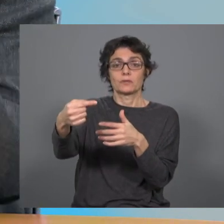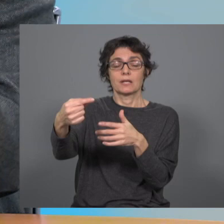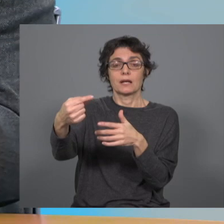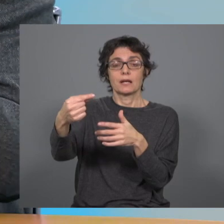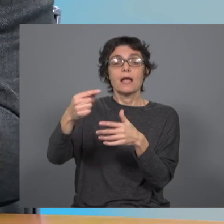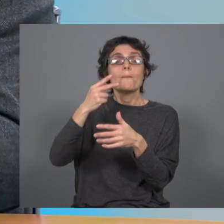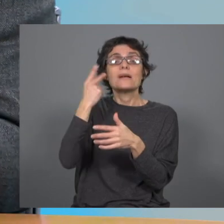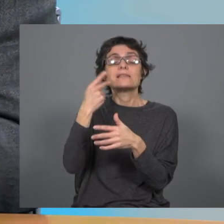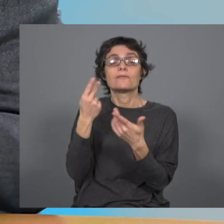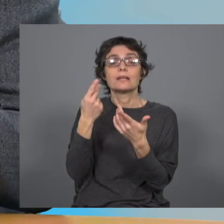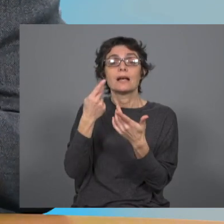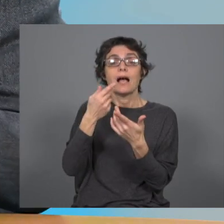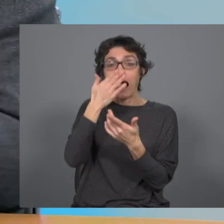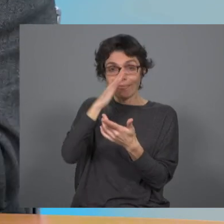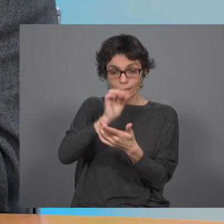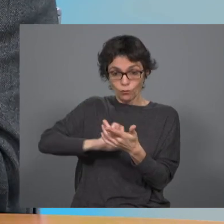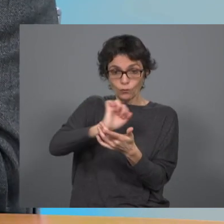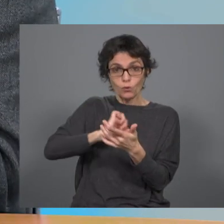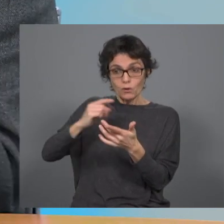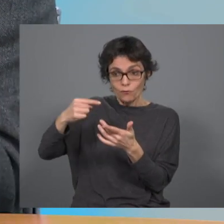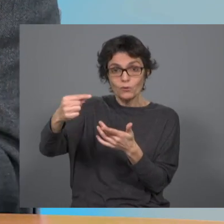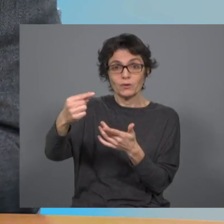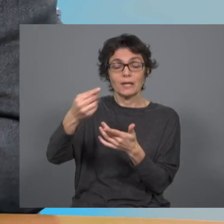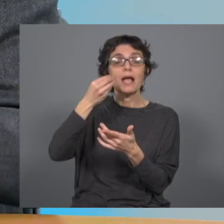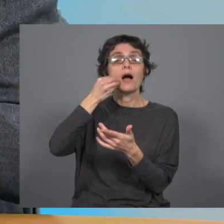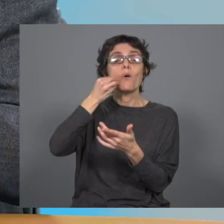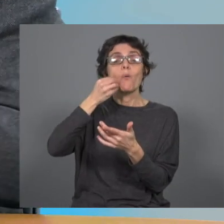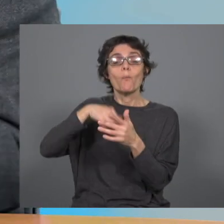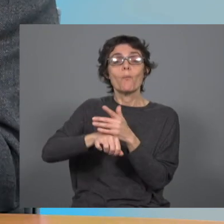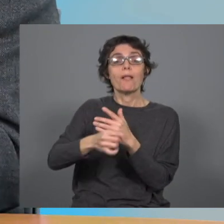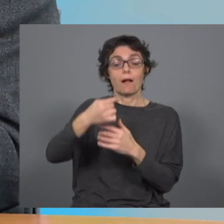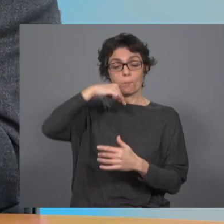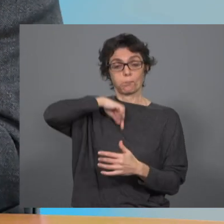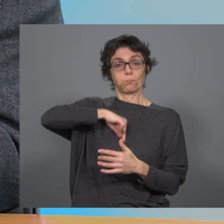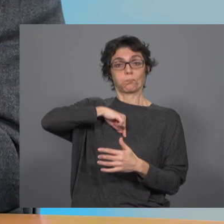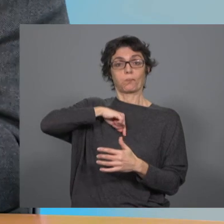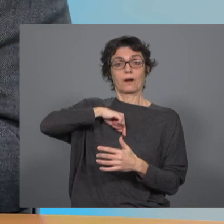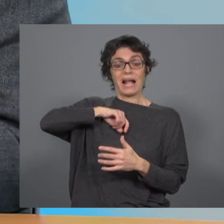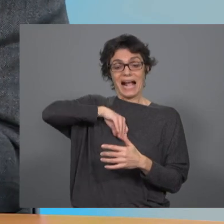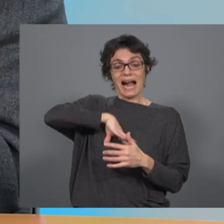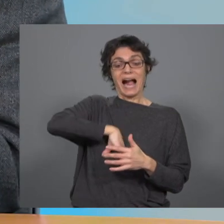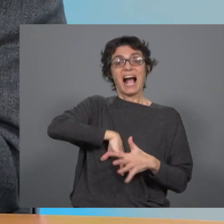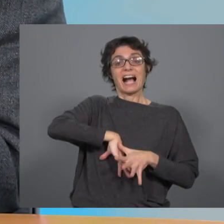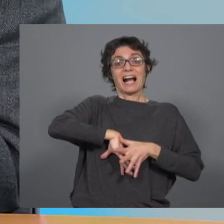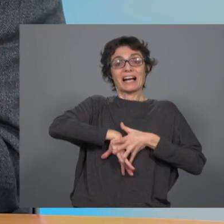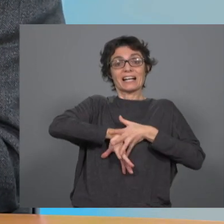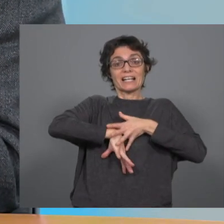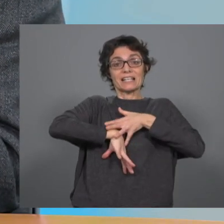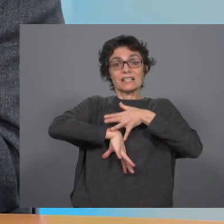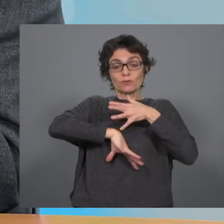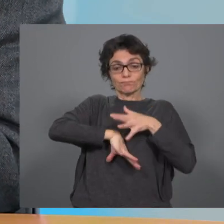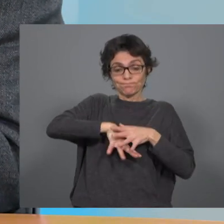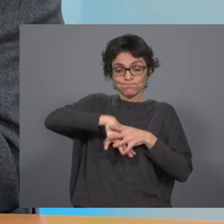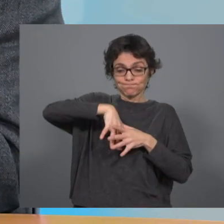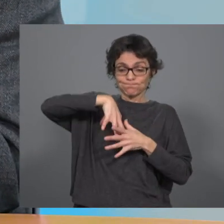a mais clara consciência da nossa precariedade humana e das nossas vidas traz associada a si esta ideia